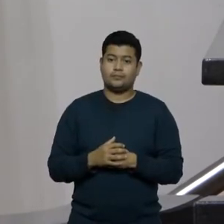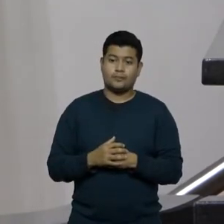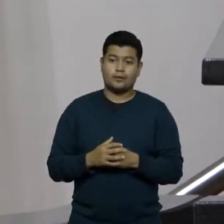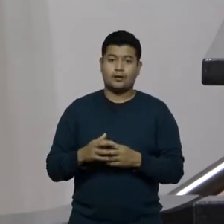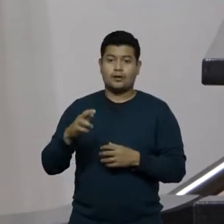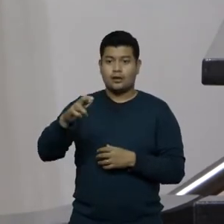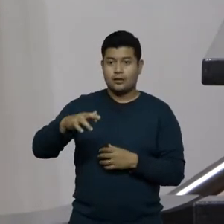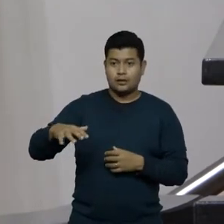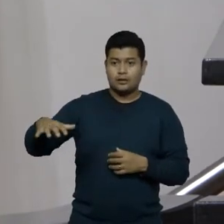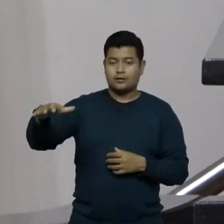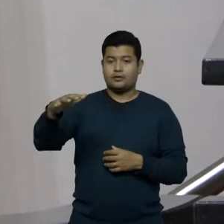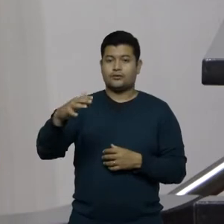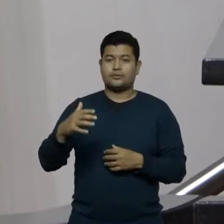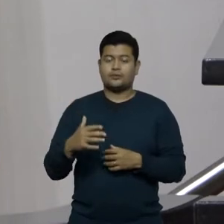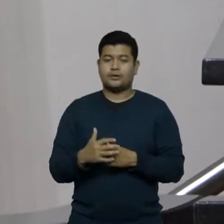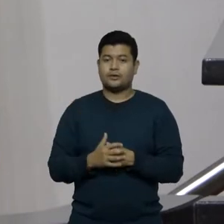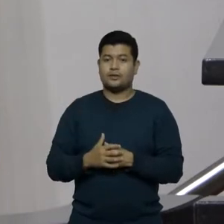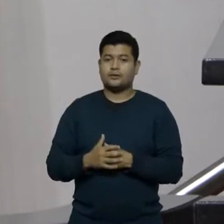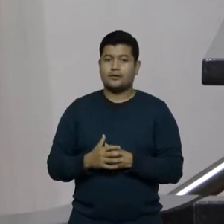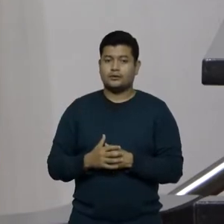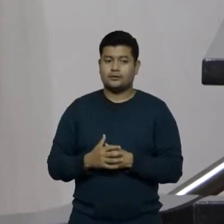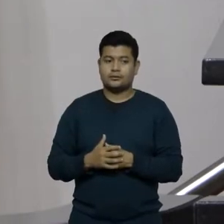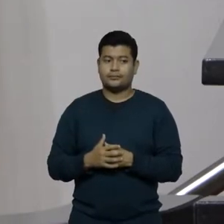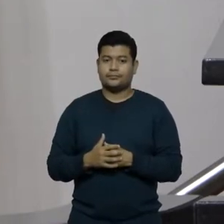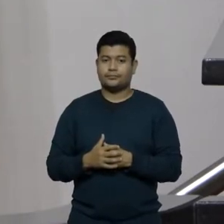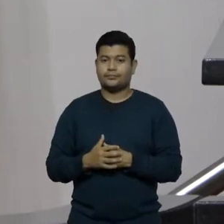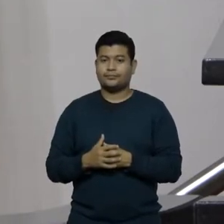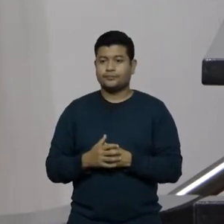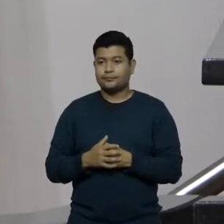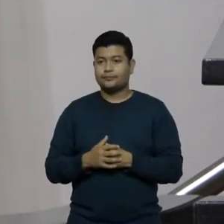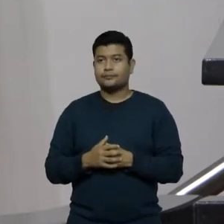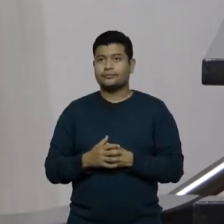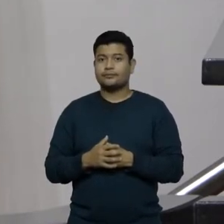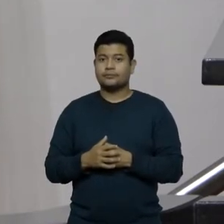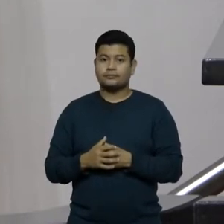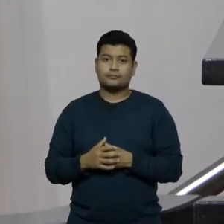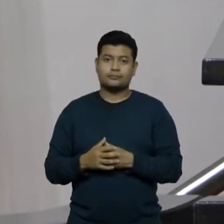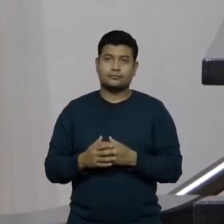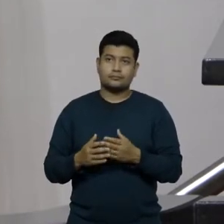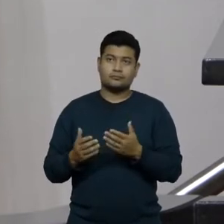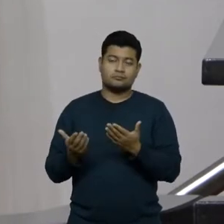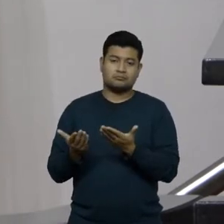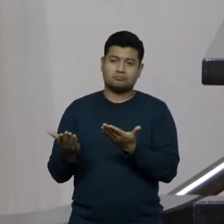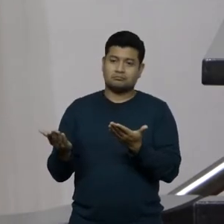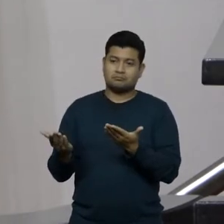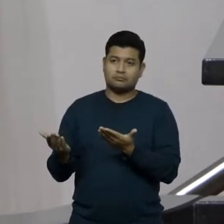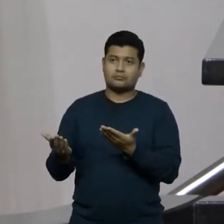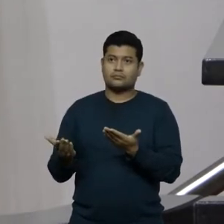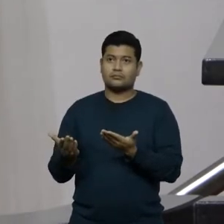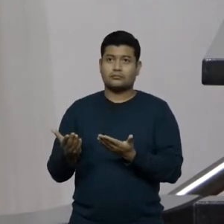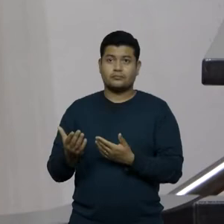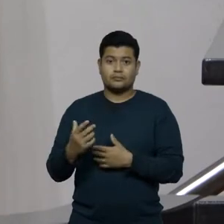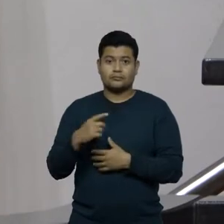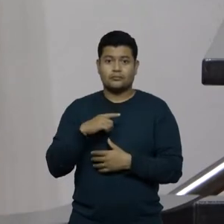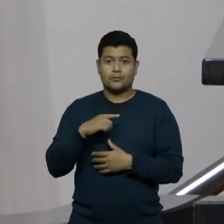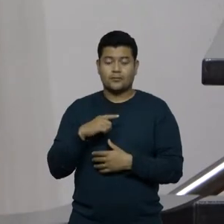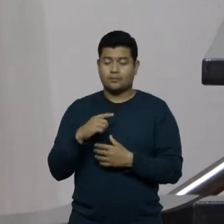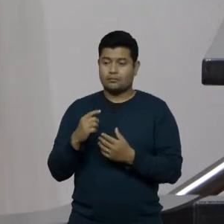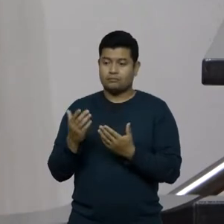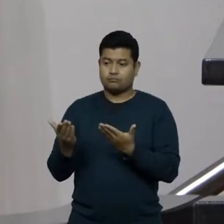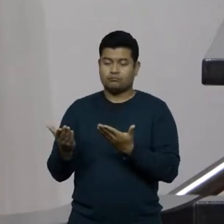região do Contestado tendo em vista que além de fazer a a menção